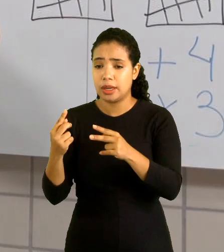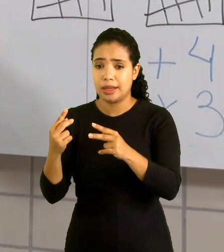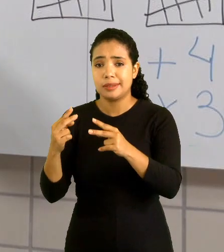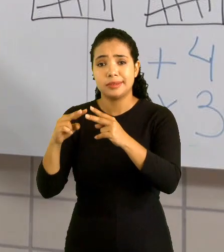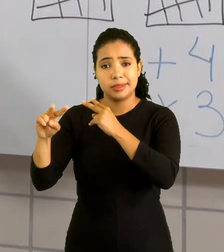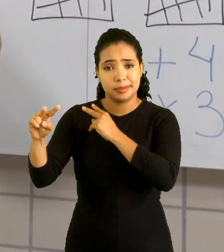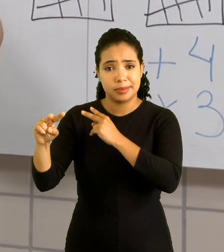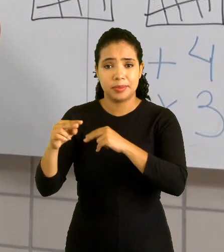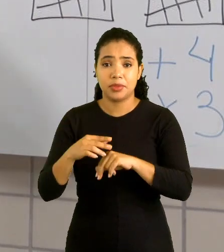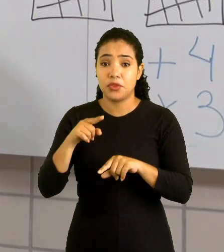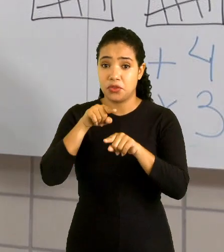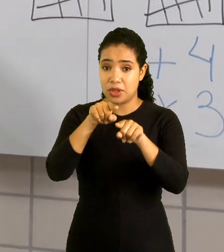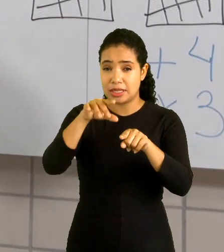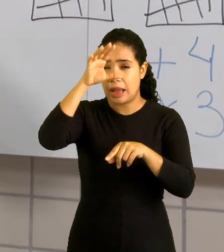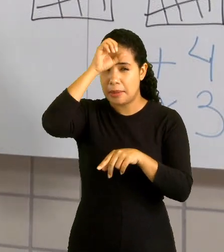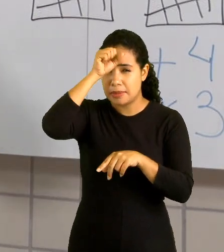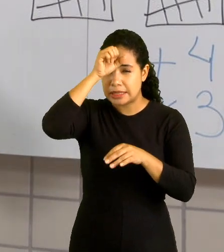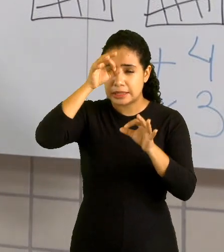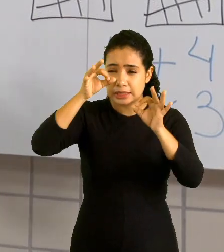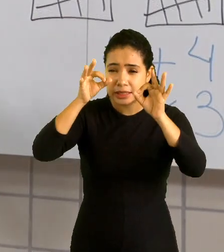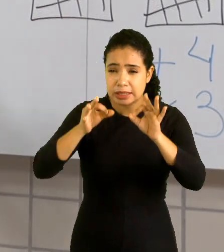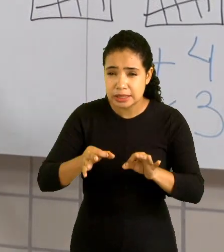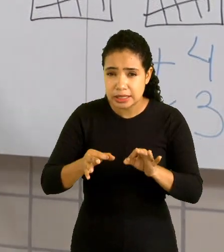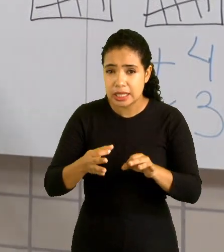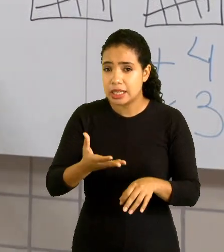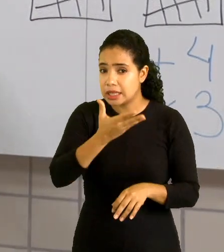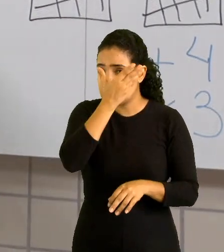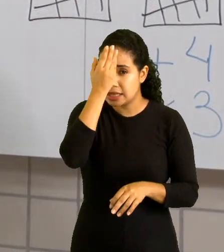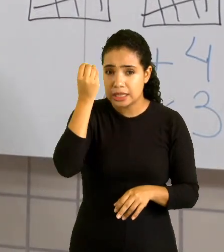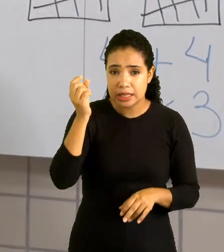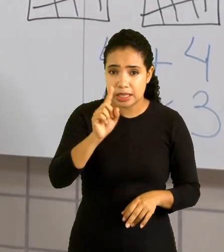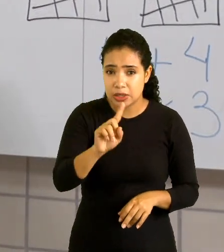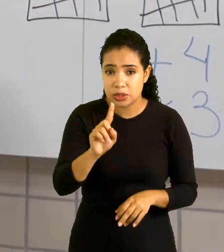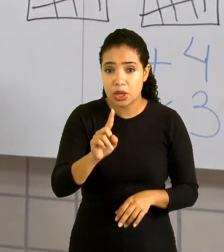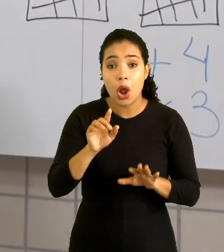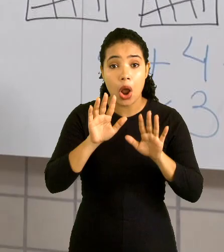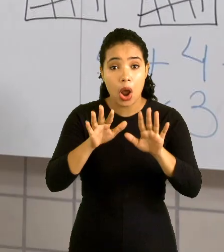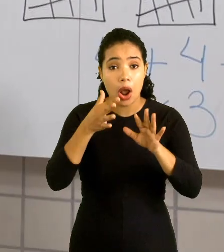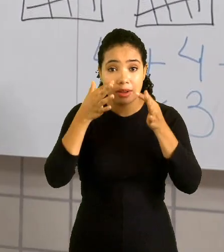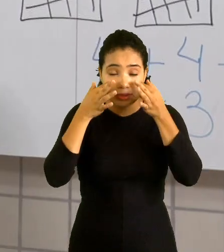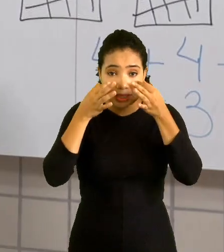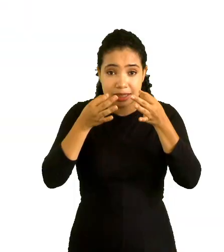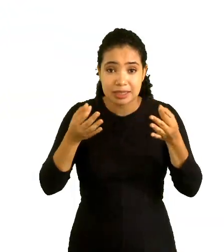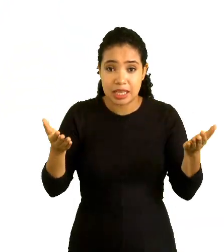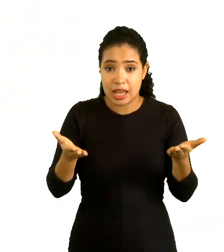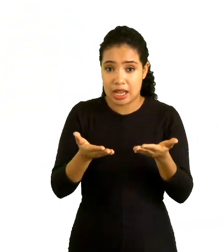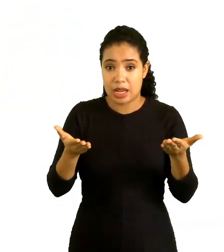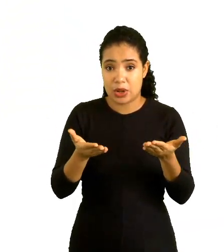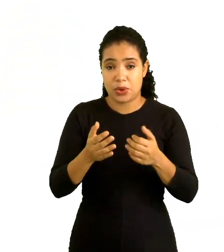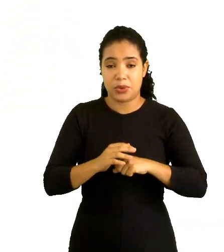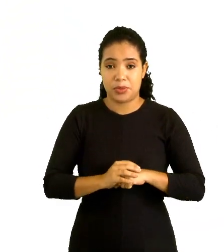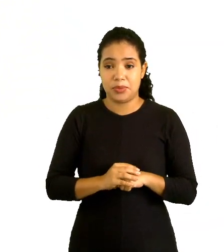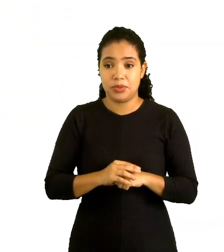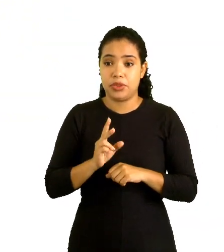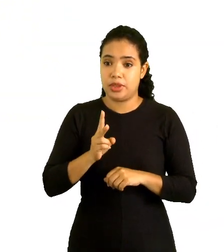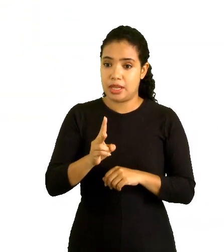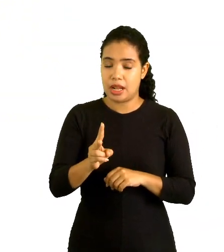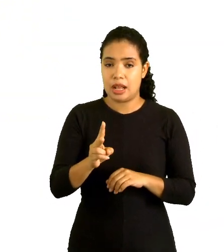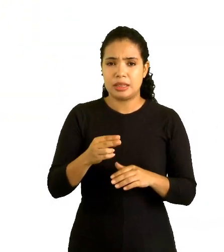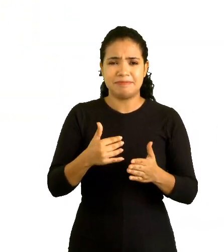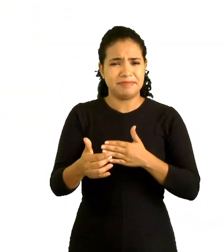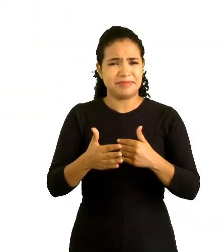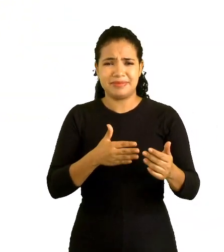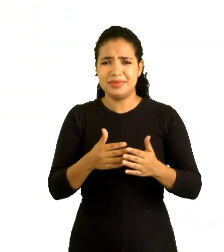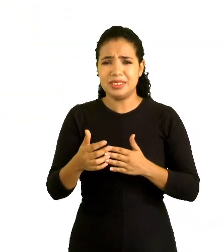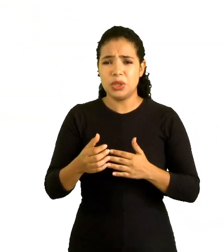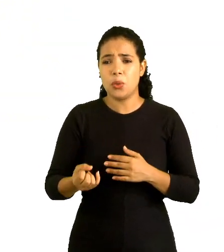aprender direitinho, colocar na cachola e não esquecer mais, vamos prestar atenção agora. Todas as vezes, não